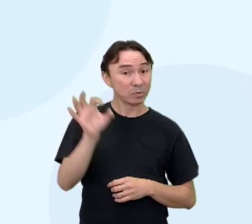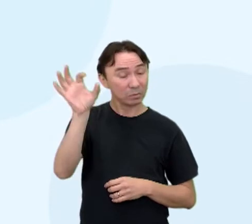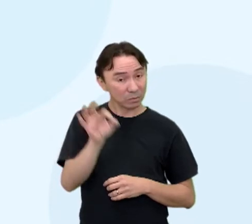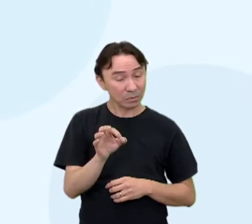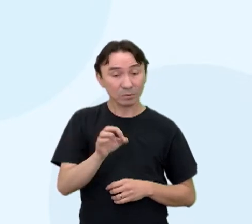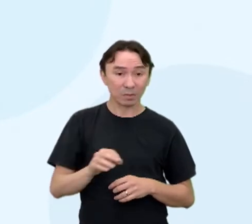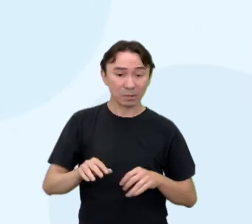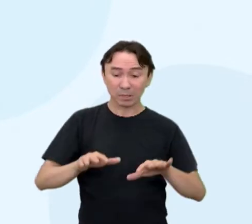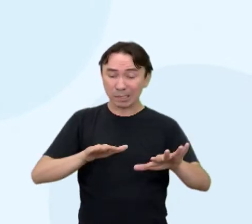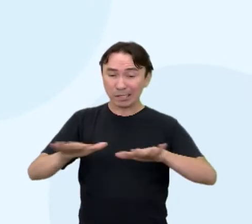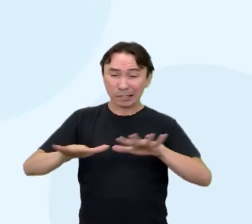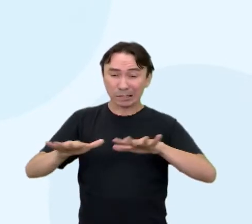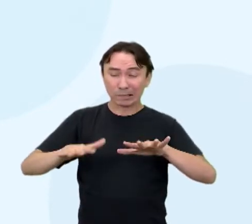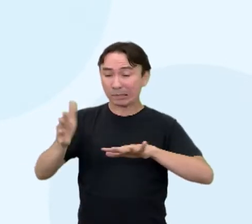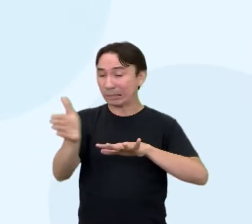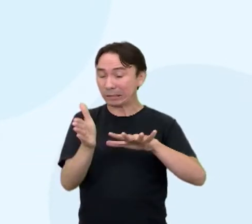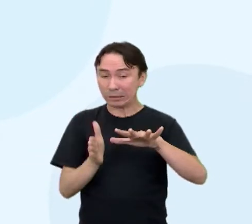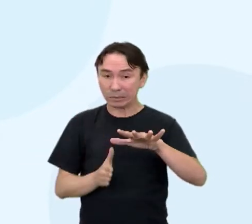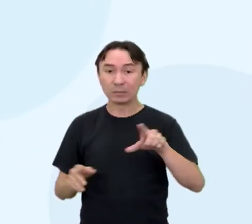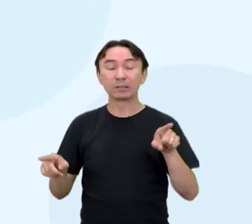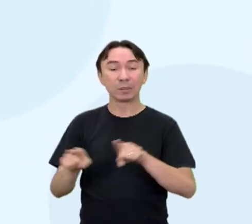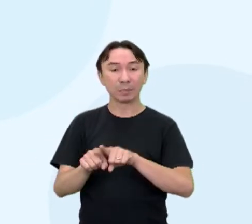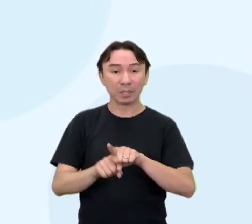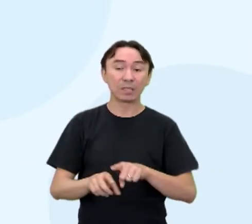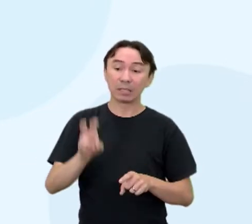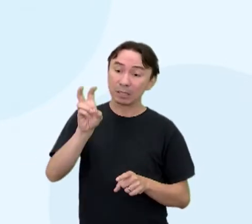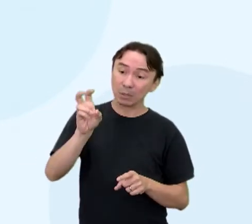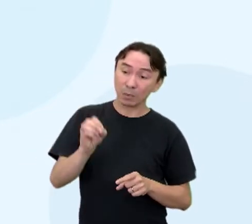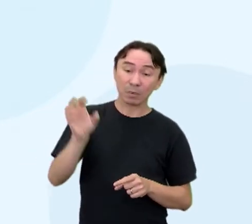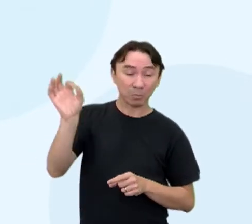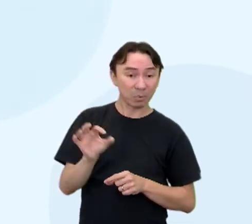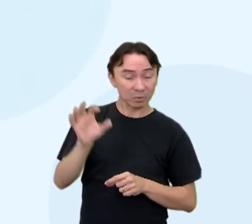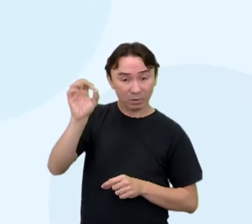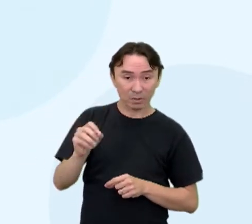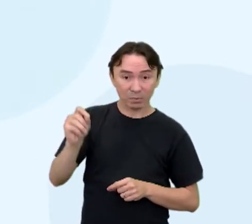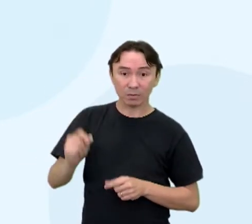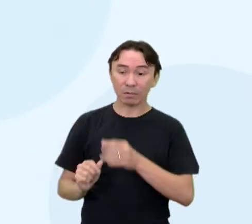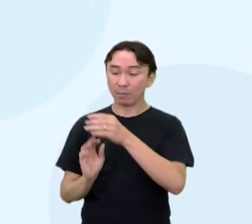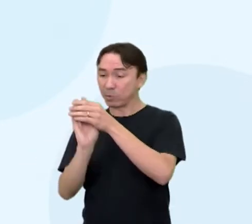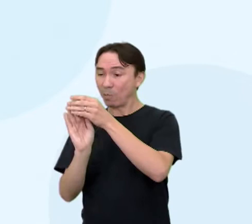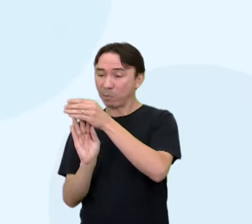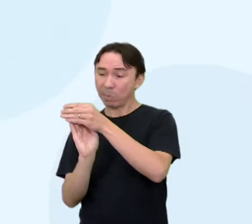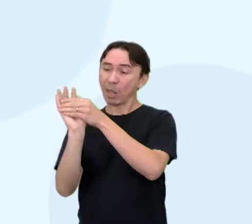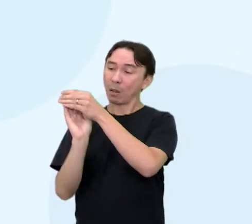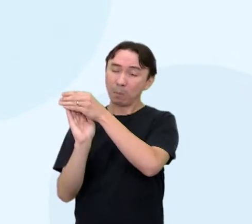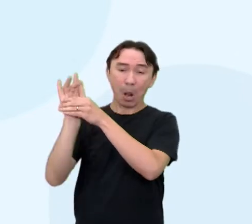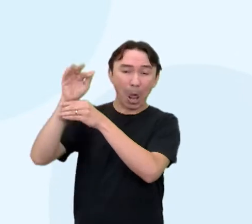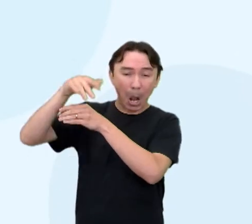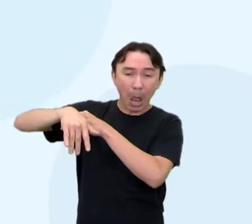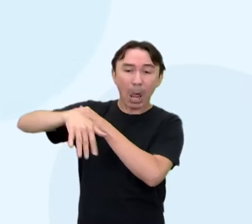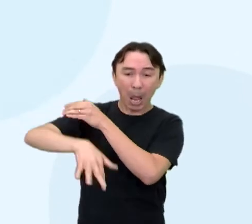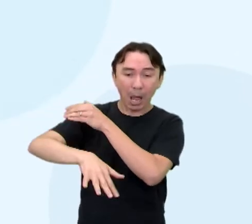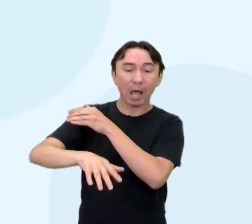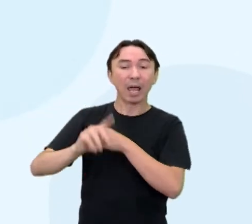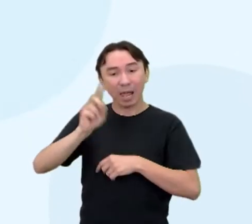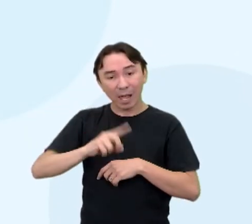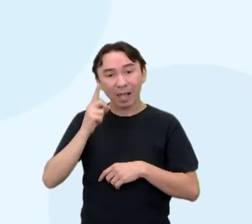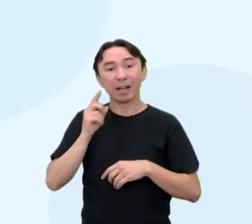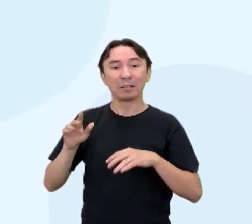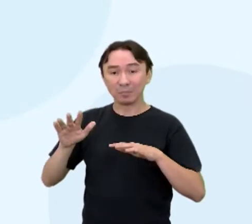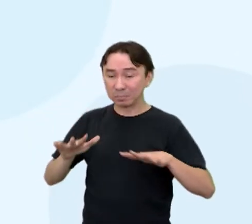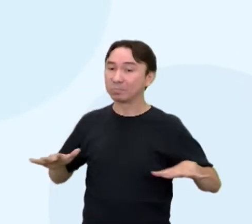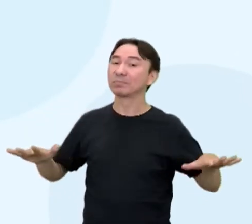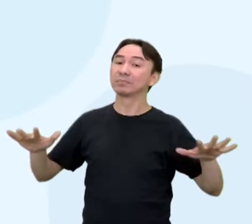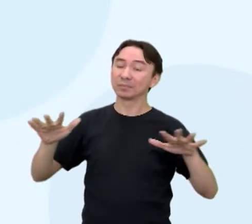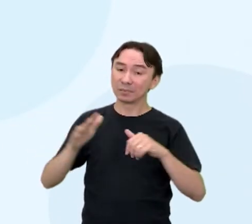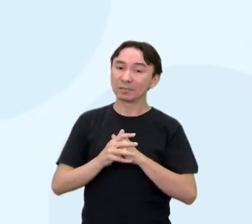dos 50% dos vulcões existentes no nosso planeta estão nessa área aí. Então é interessante retratar isso para